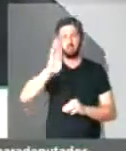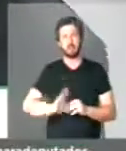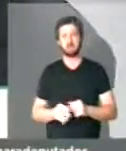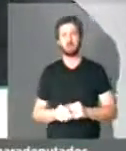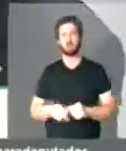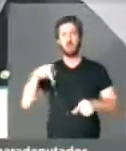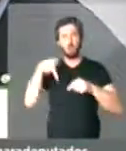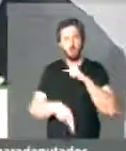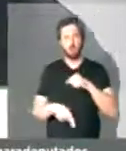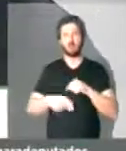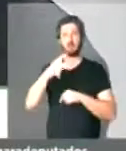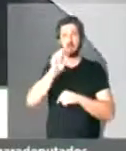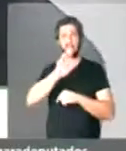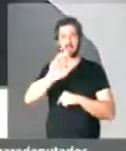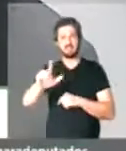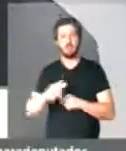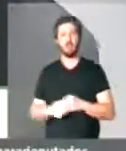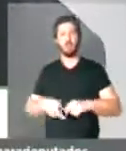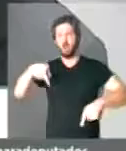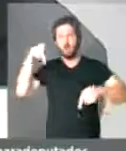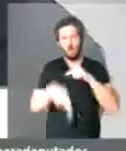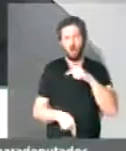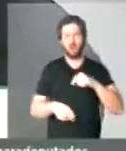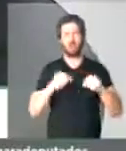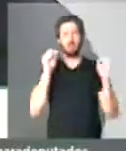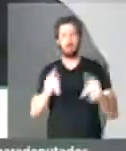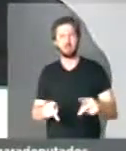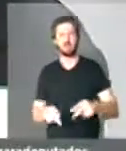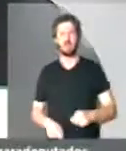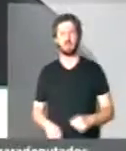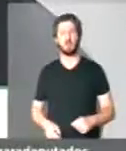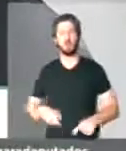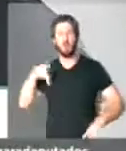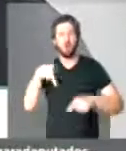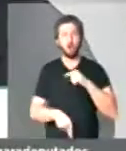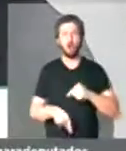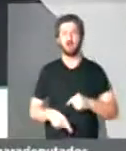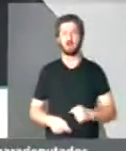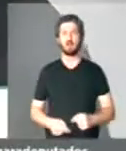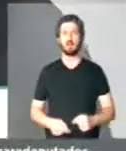Brasil, cortando o pré-sal, cortando a aposentadoria,